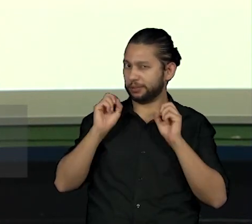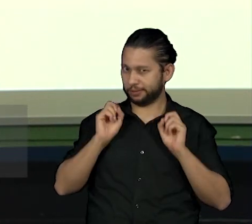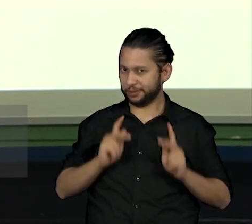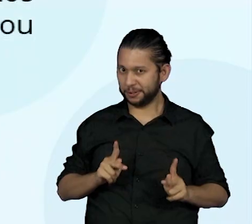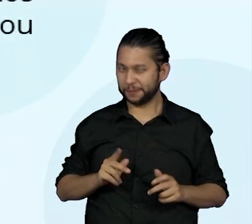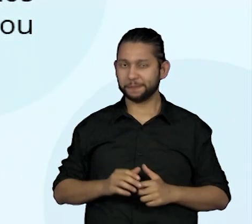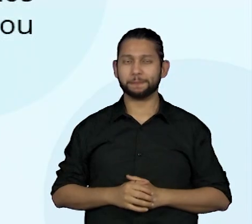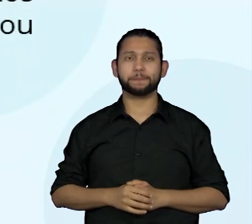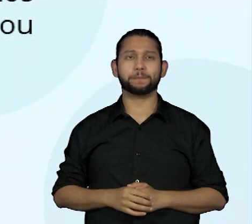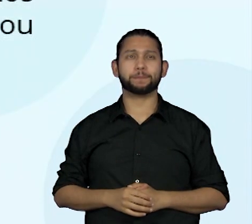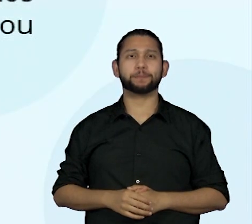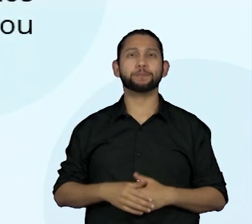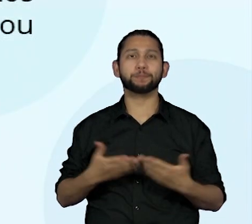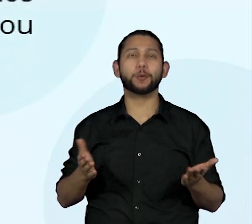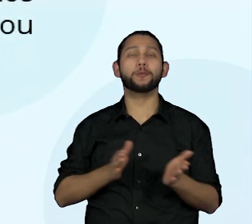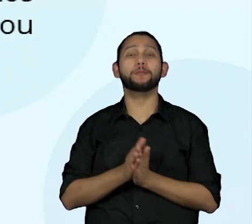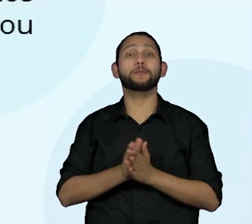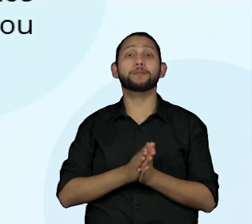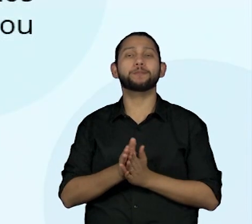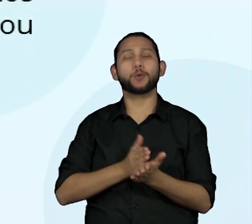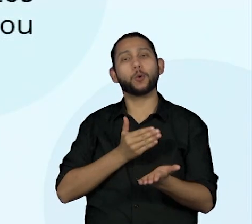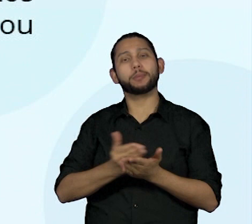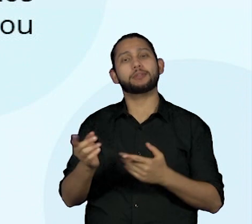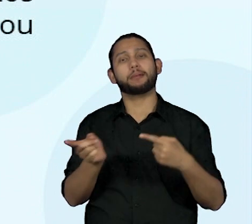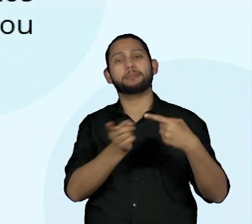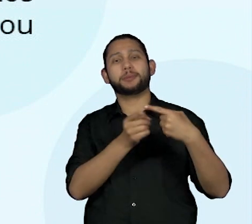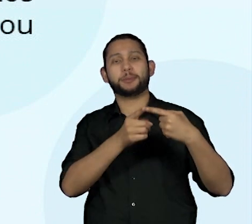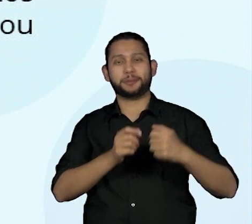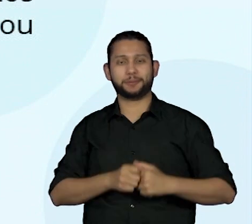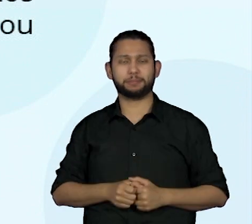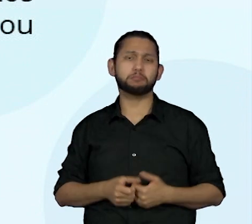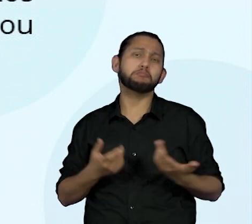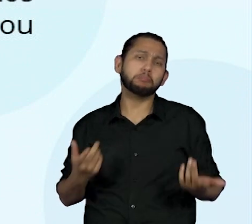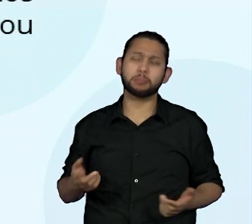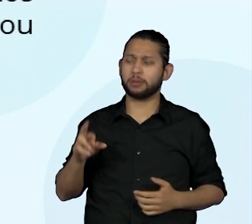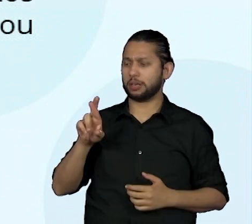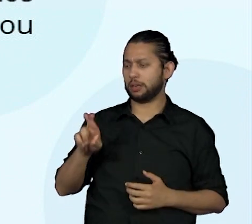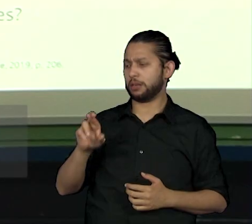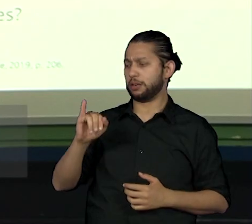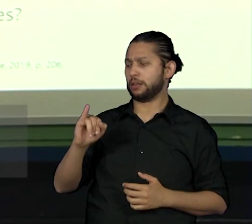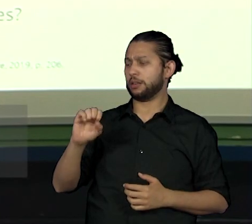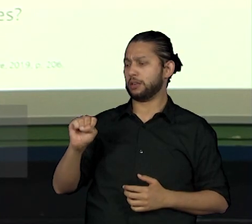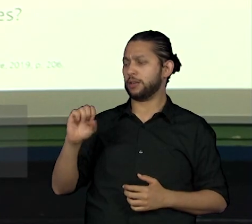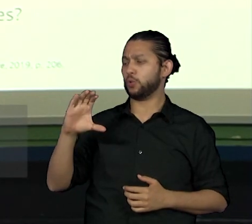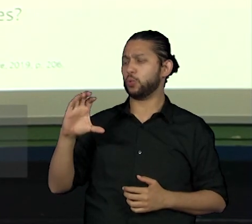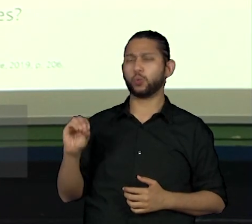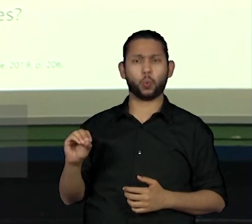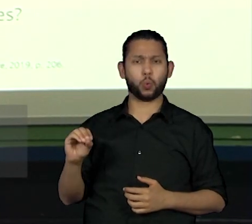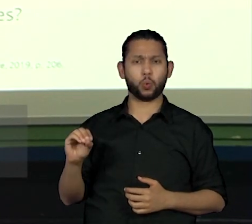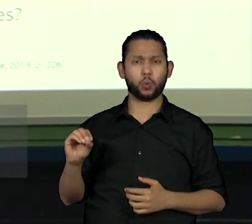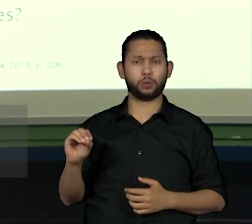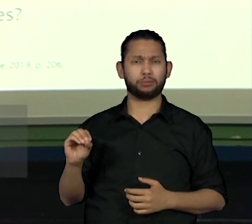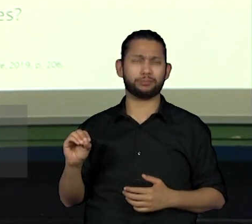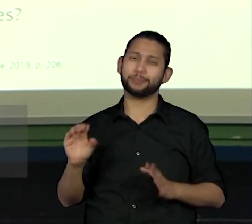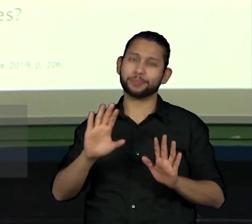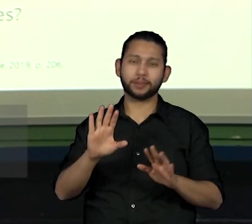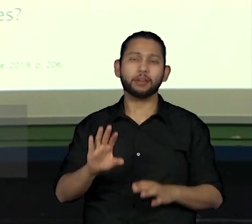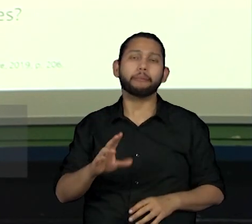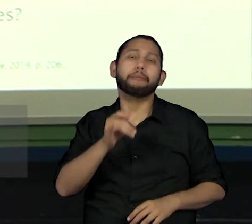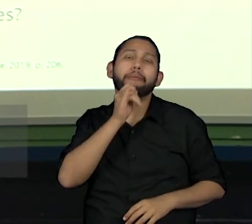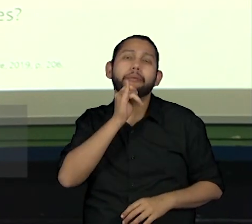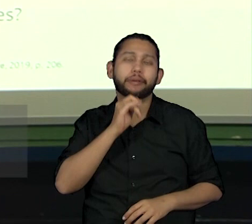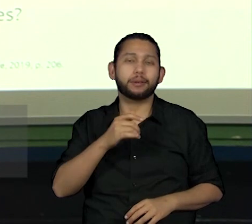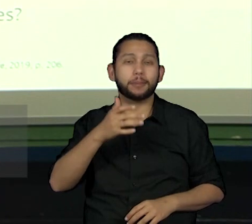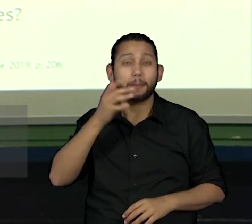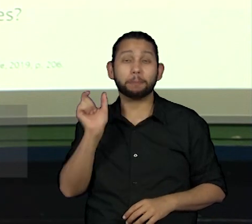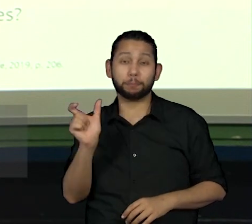você. Então, vamos lá para a etapa 1, né? O que são riscos naturais? Risco, vamos pensar na palavra. Não é esse risco que você